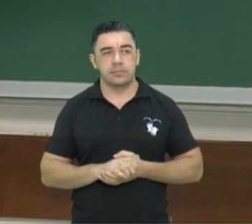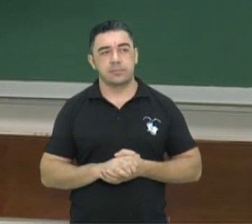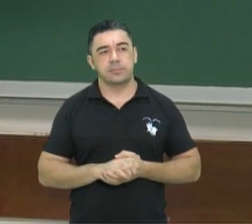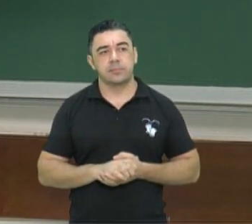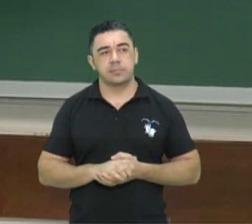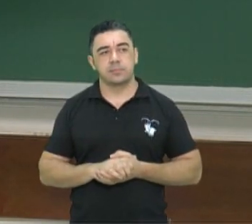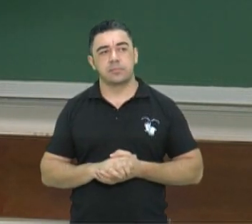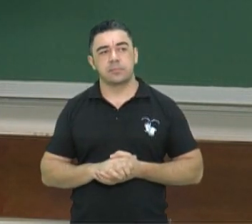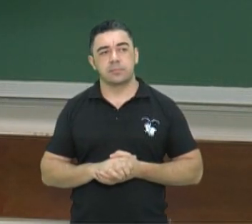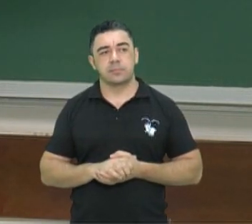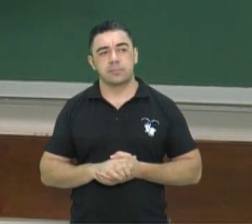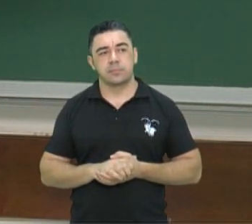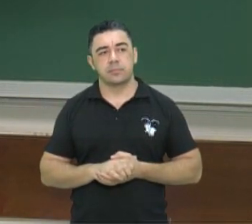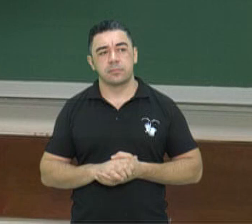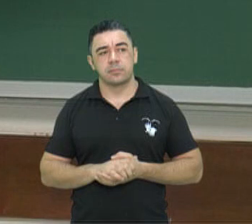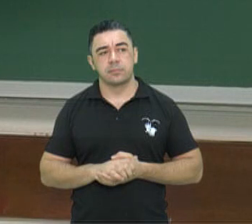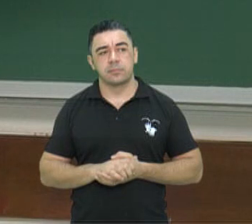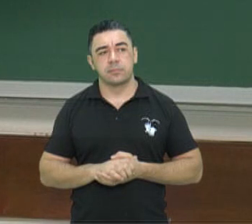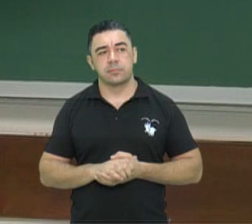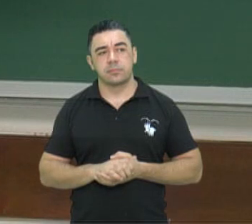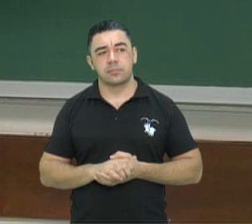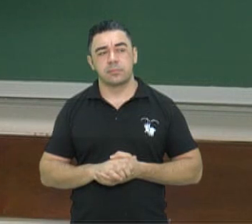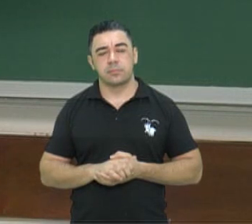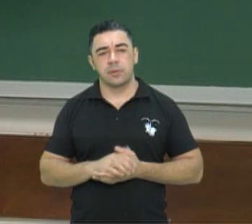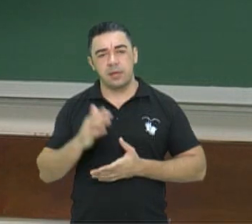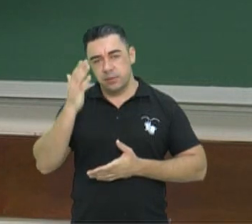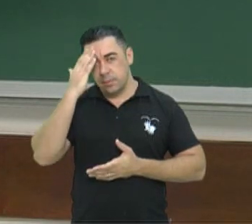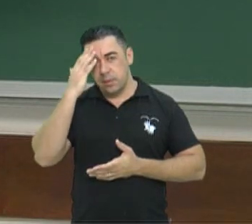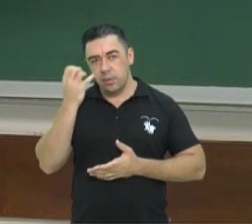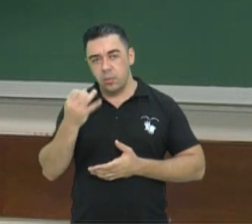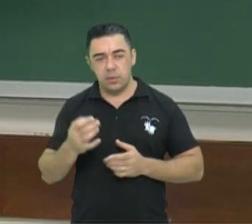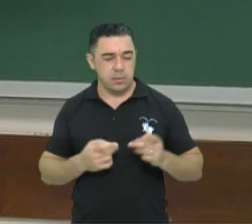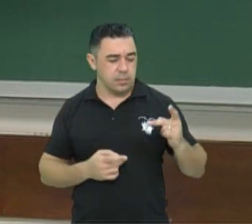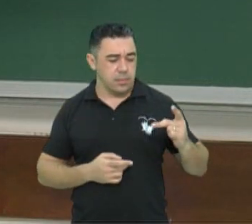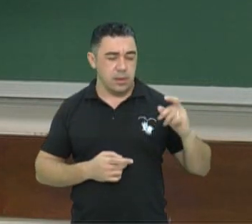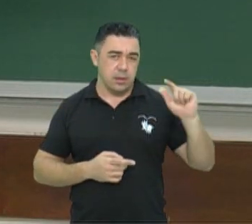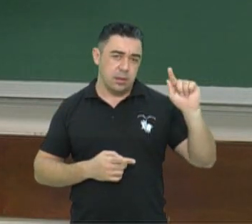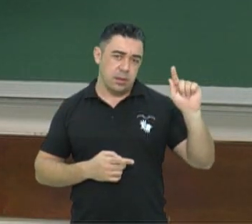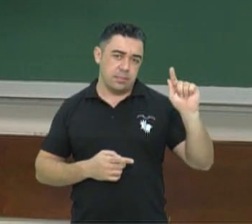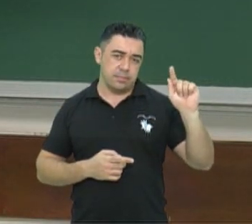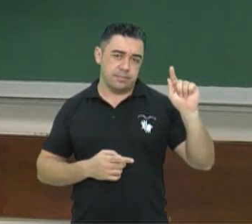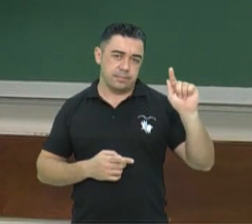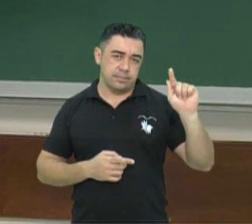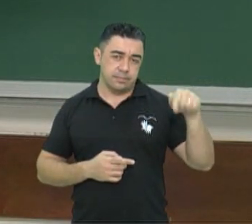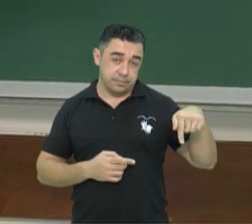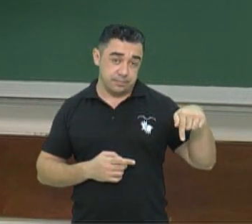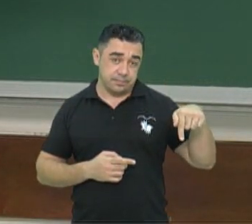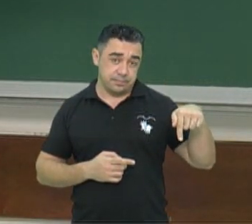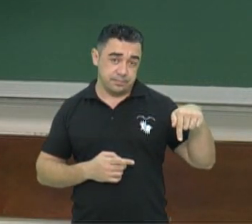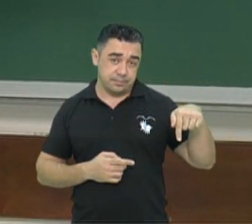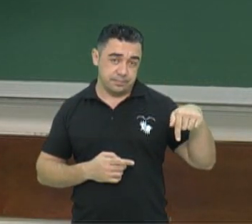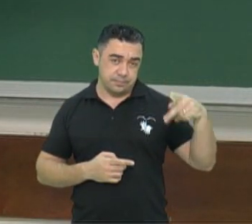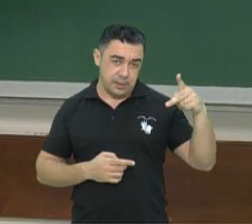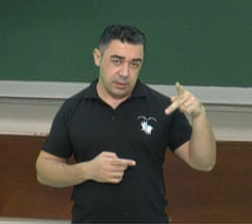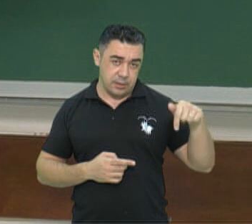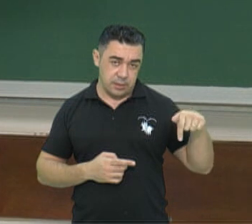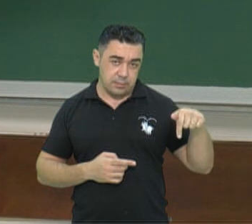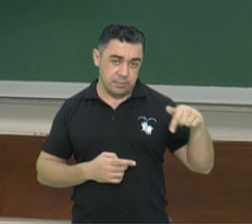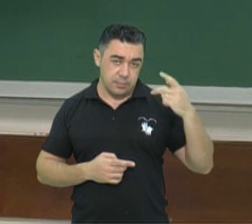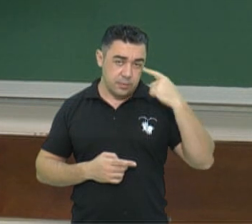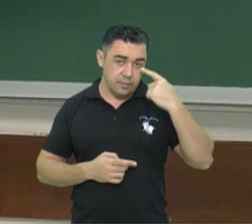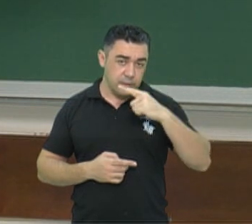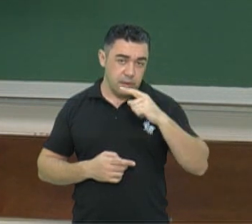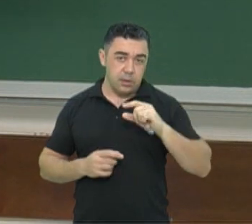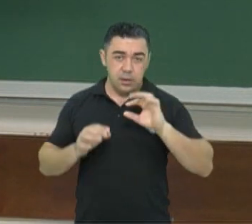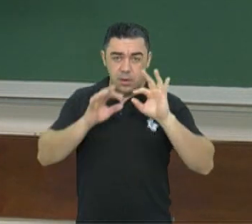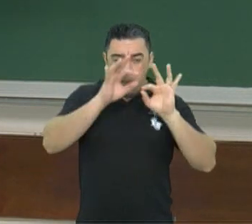quer saber quanto é que vale P e Q. Aqui eu coloquei em evidência, e é bom aí que você também